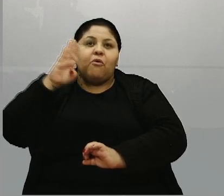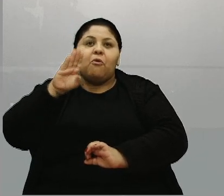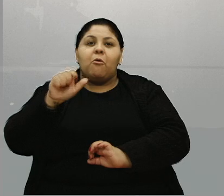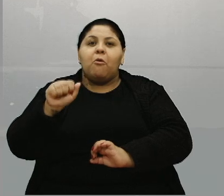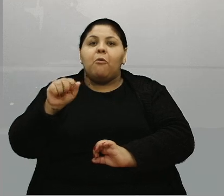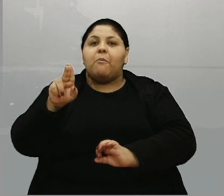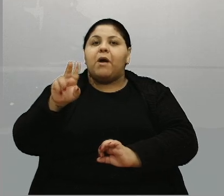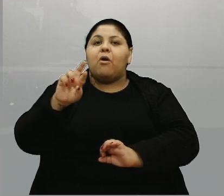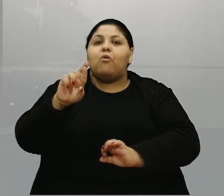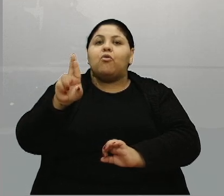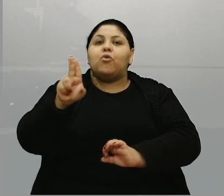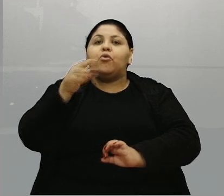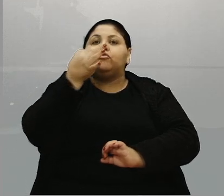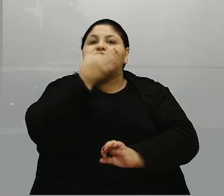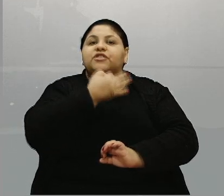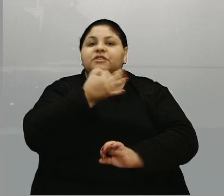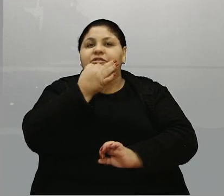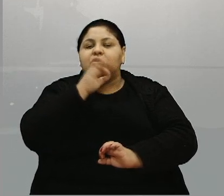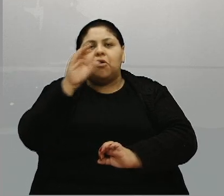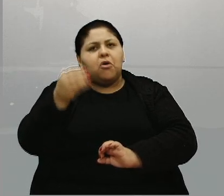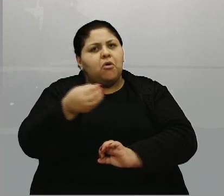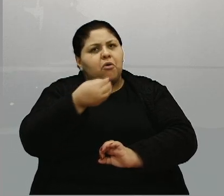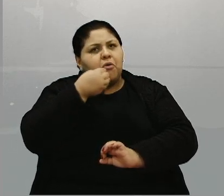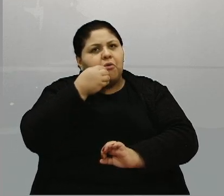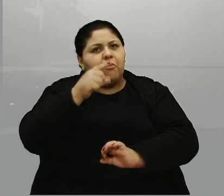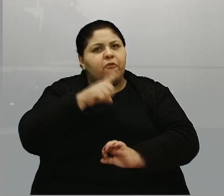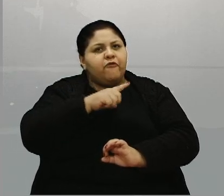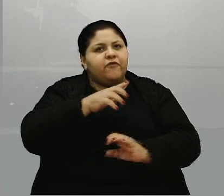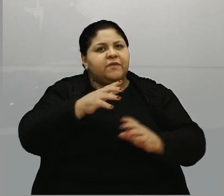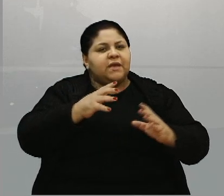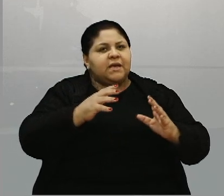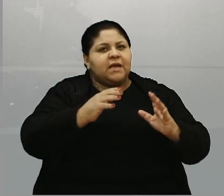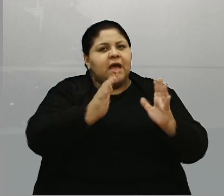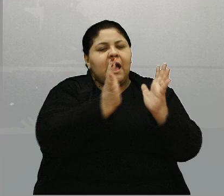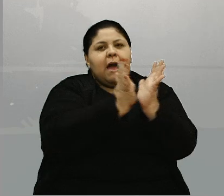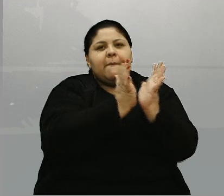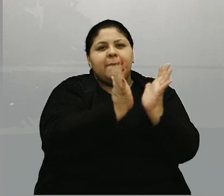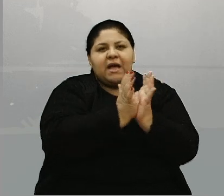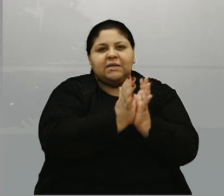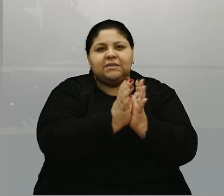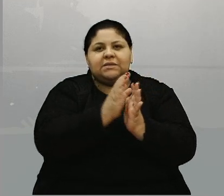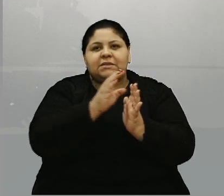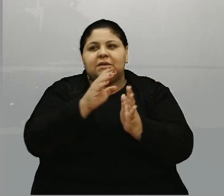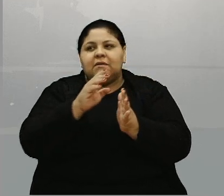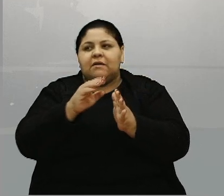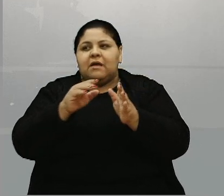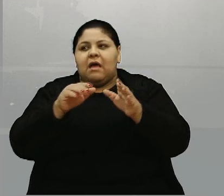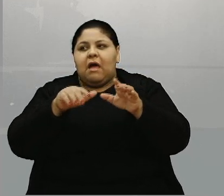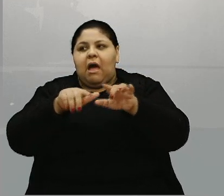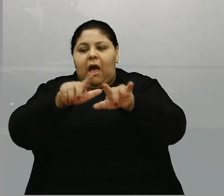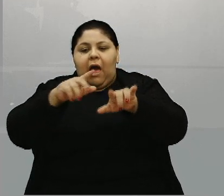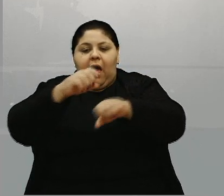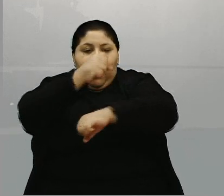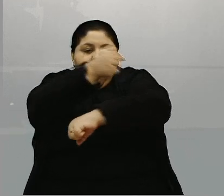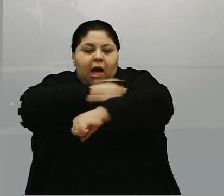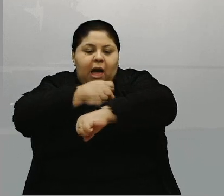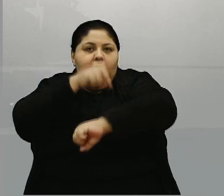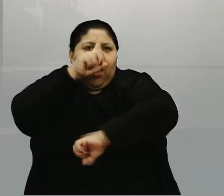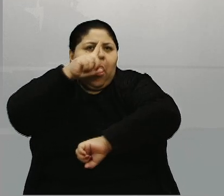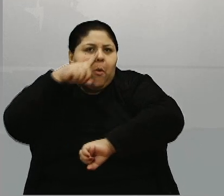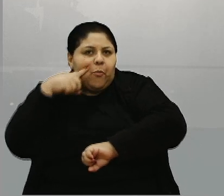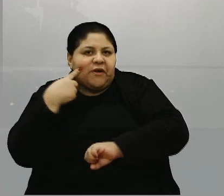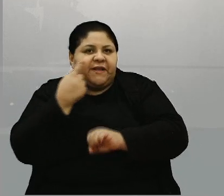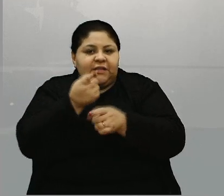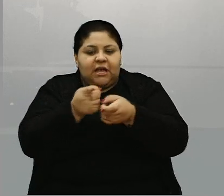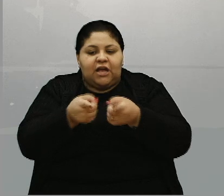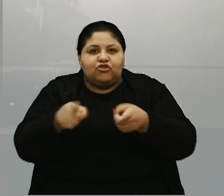Caxias. Claro, tem a massa e a polenta, o galeto, tem a churrascaria, enfim, a nossa culinária da Serra Gaúcha